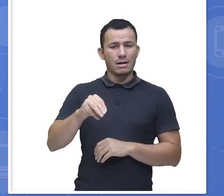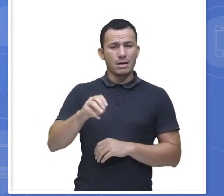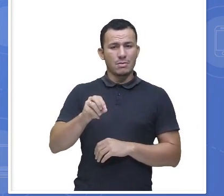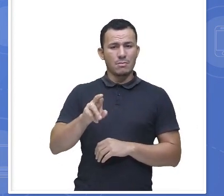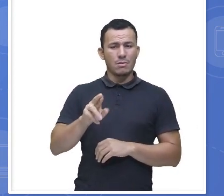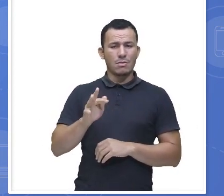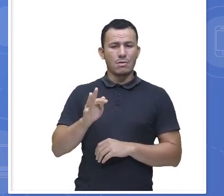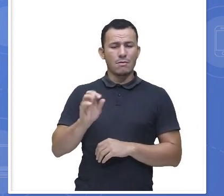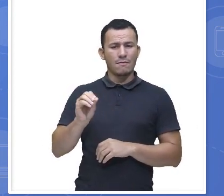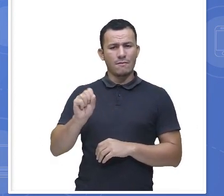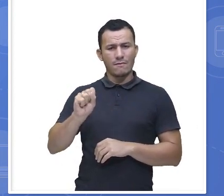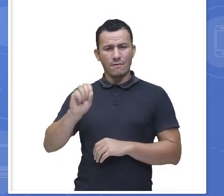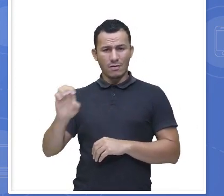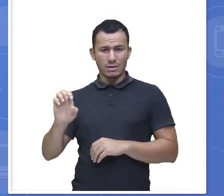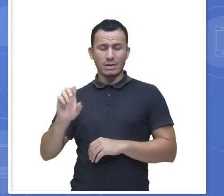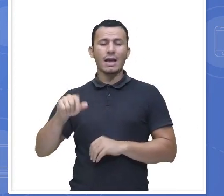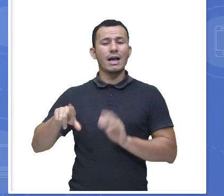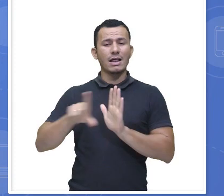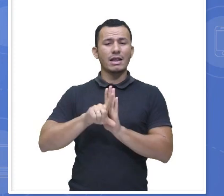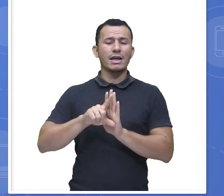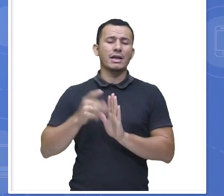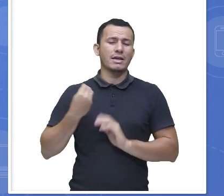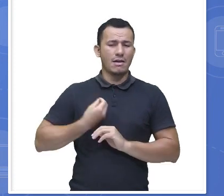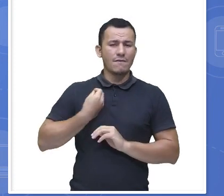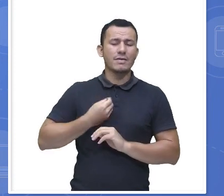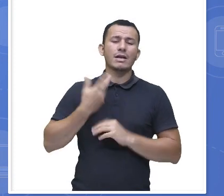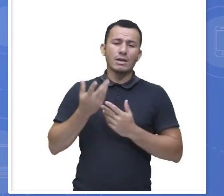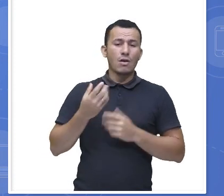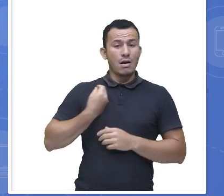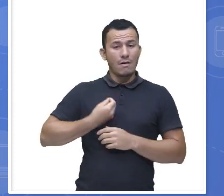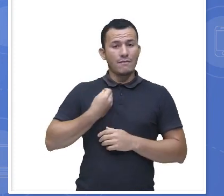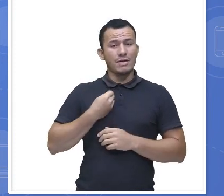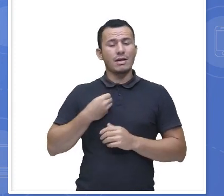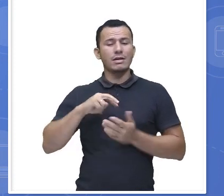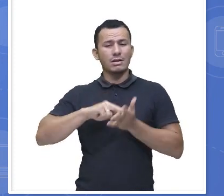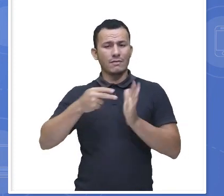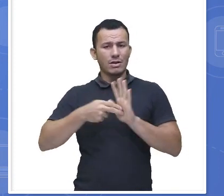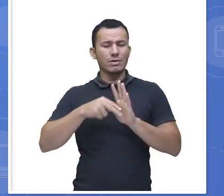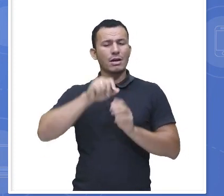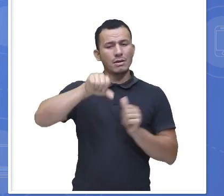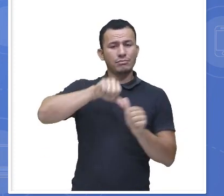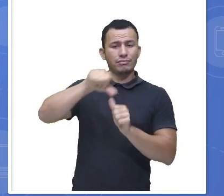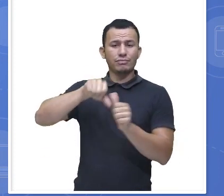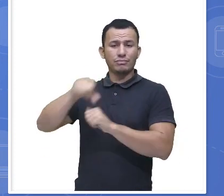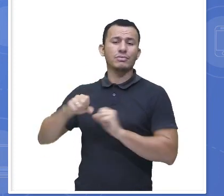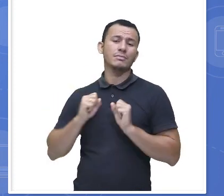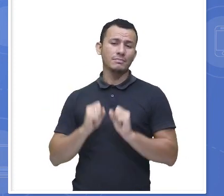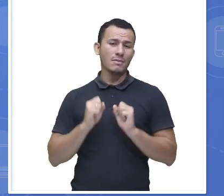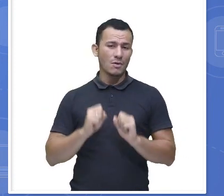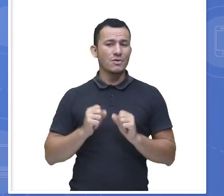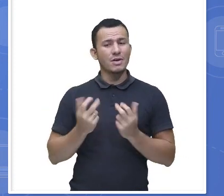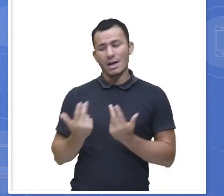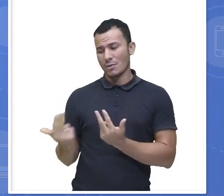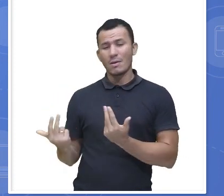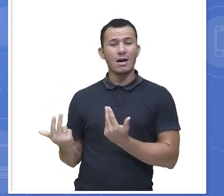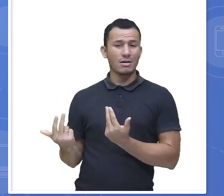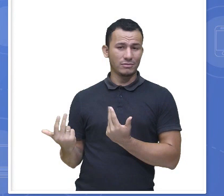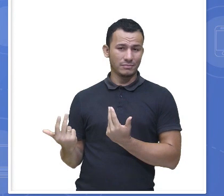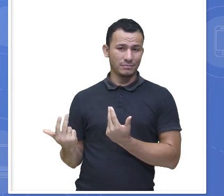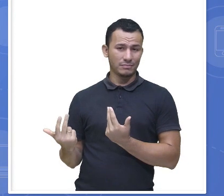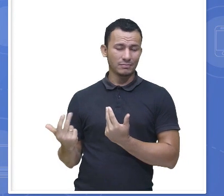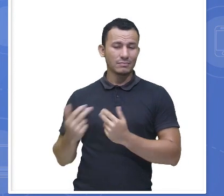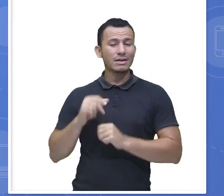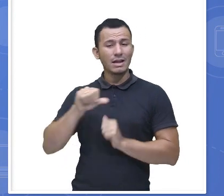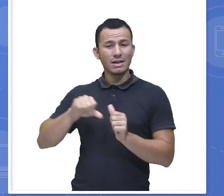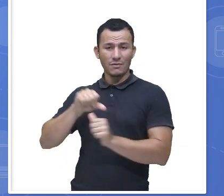ele citando a lei básica da vida, né? Tudo na vida muda. A única coisa perene na vida mesmo é essa lei, a lei da metamorfose,